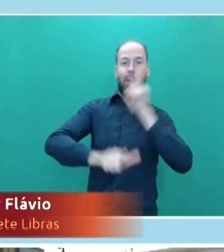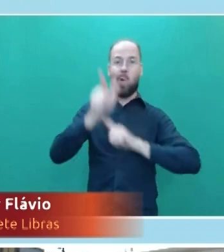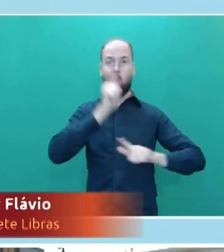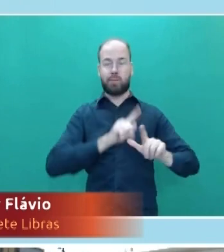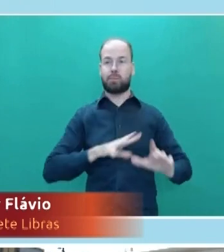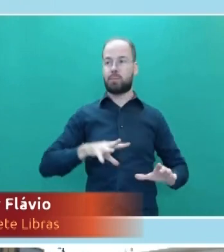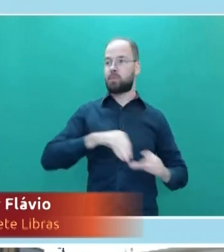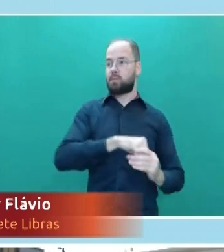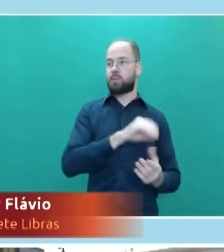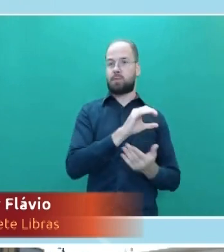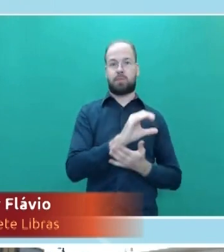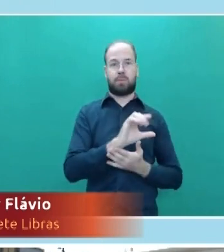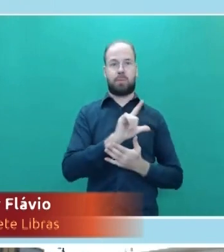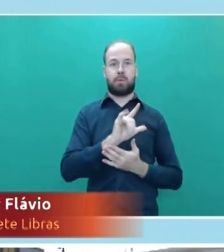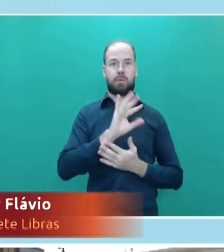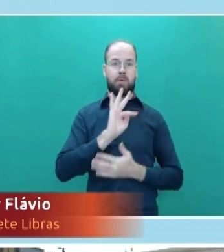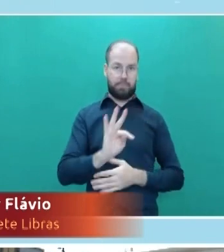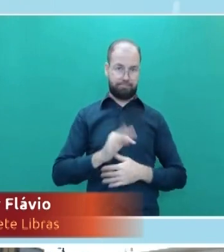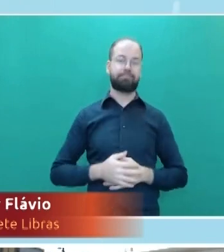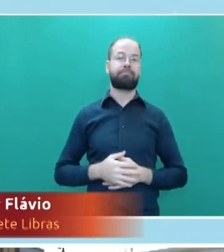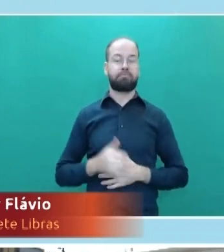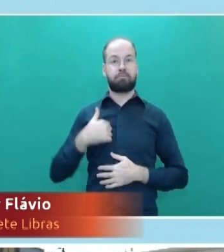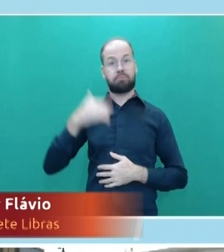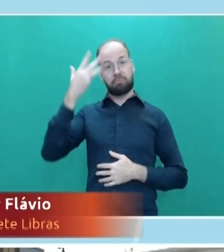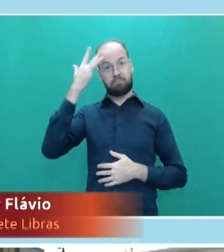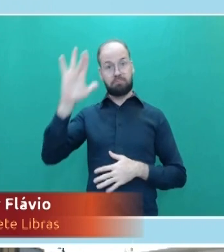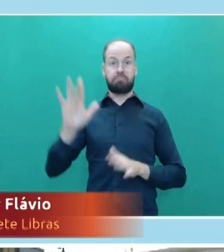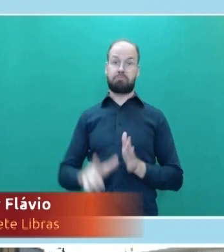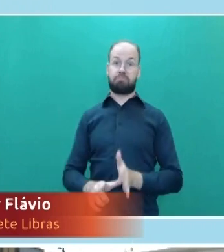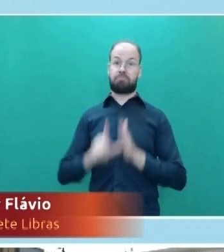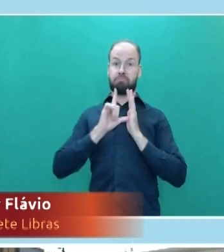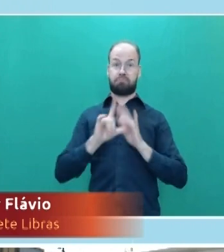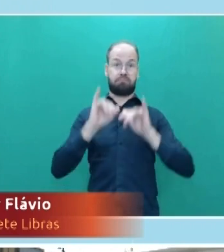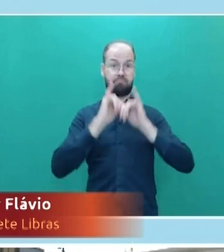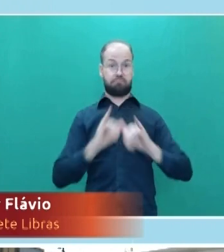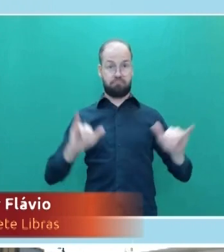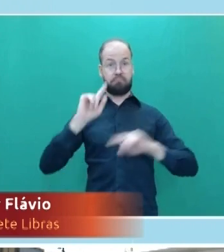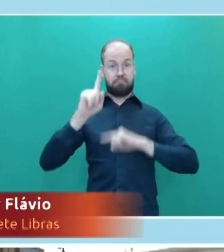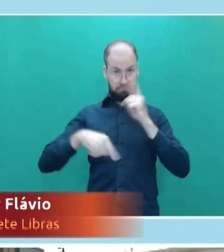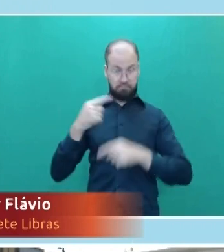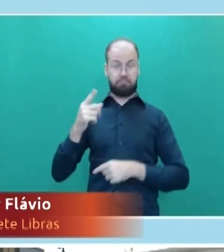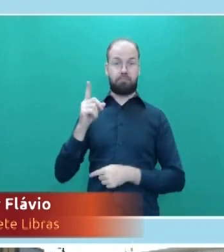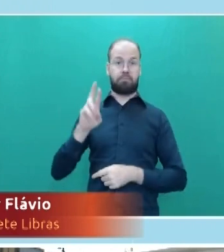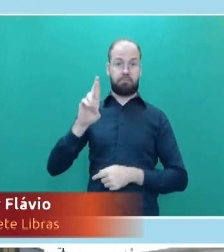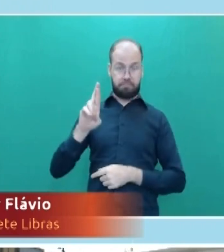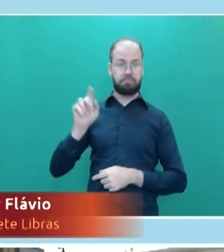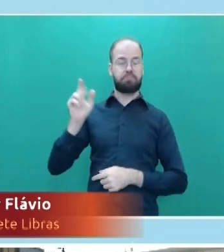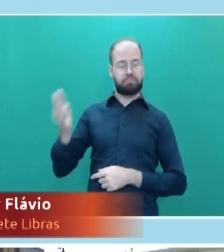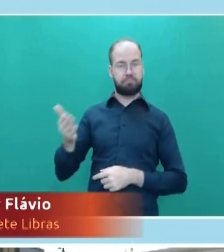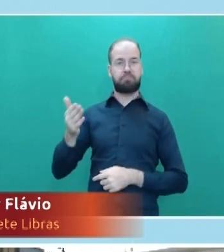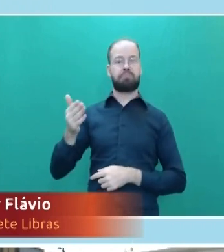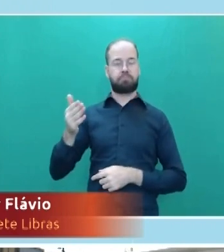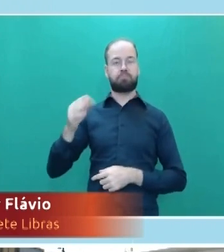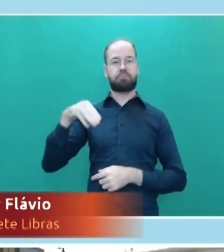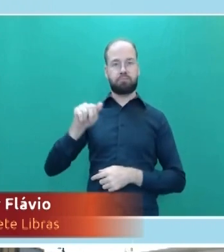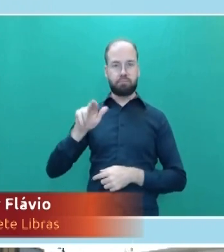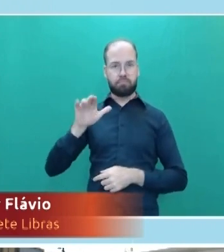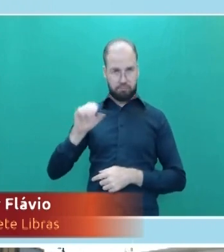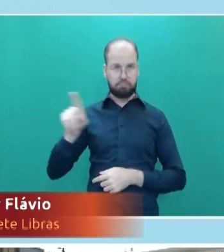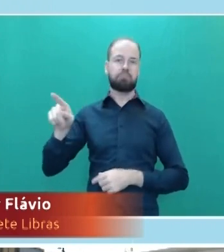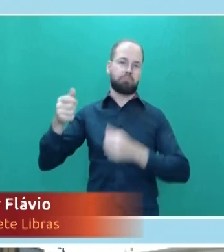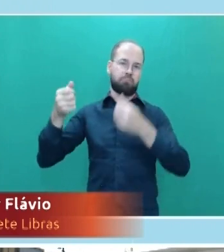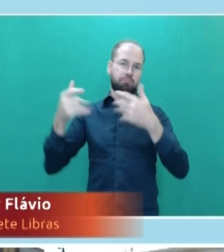CLT. E aí já vou deixar, não sei se eu estou me antecipando, mas aí depois o doutor Marco André até fala nisso, né? A Camila apontou a questão